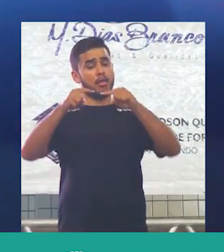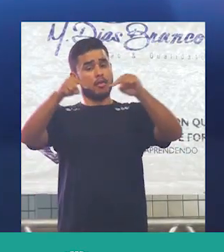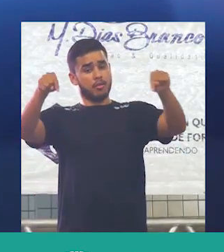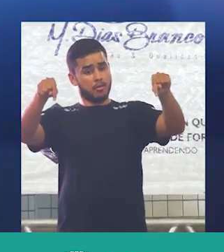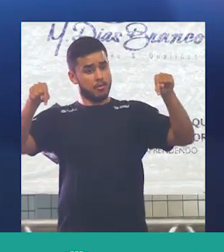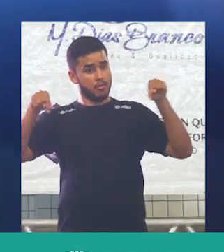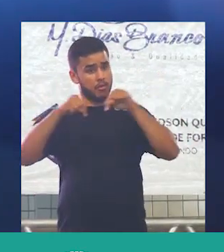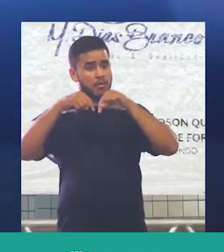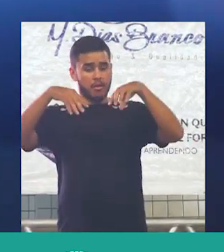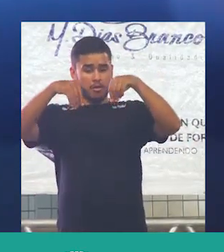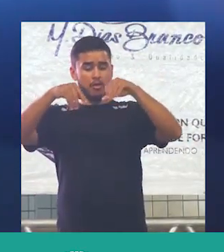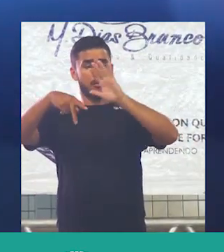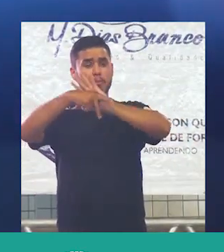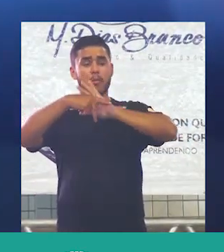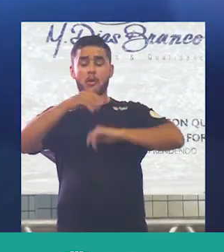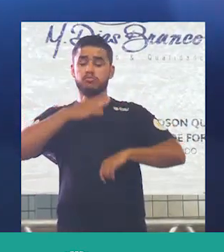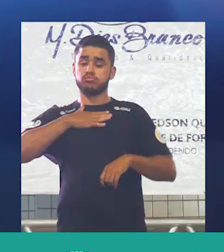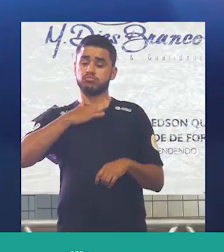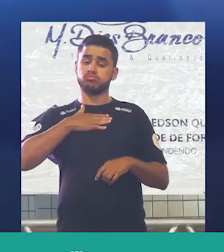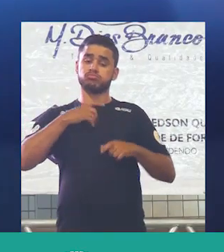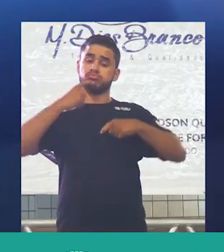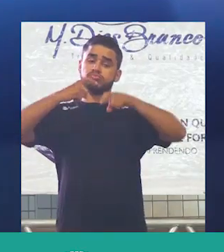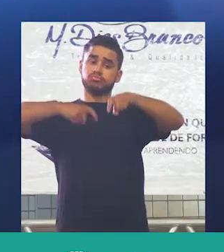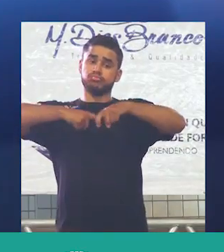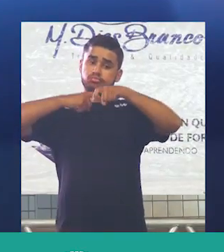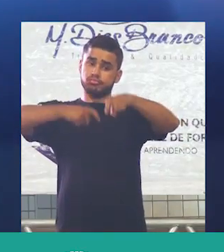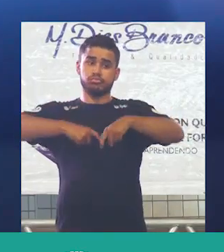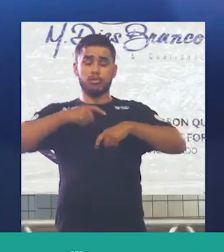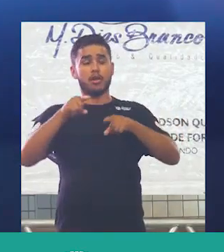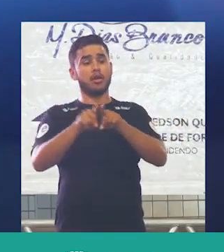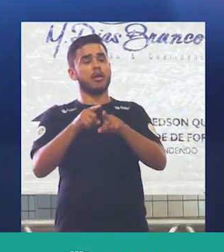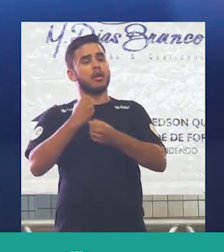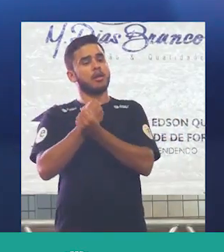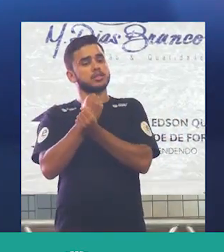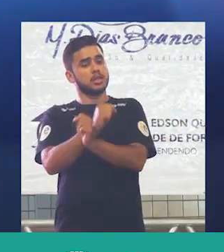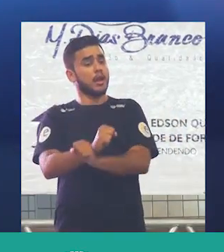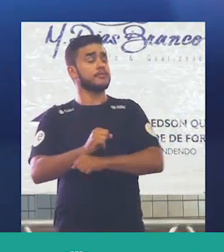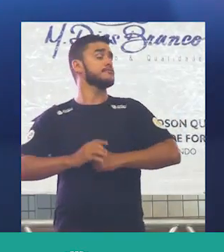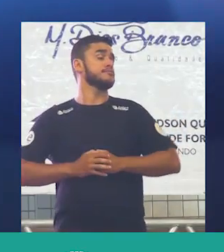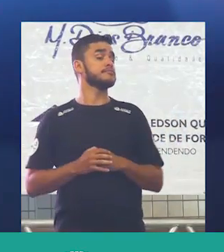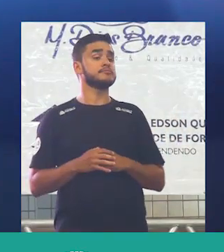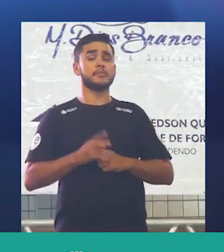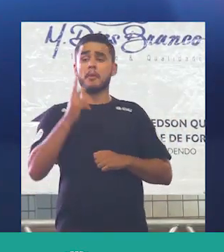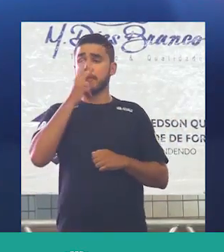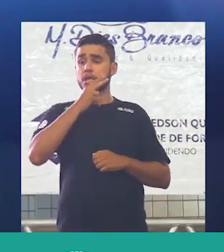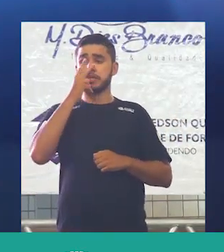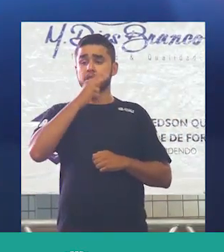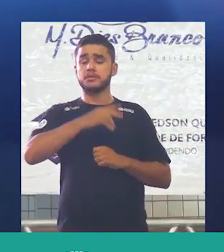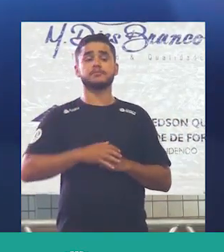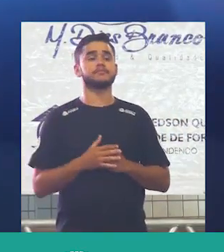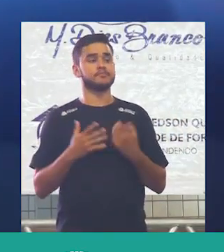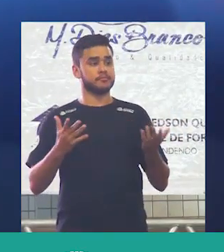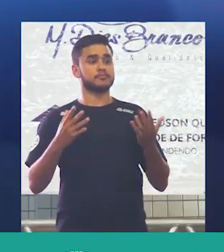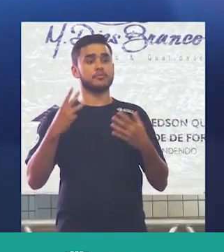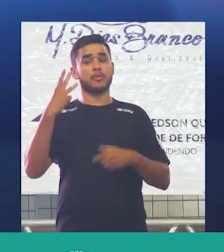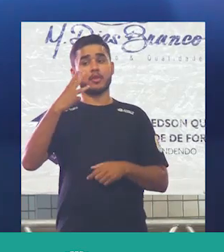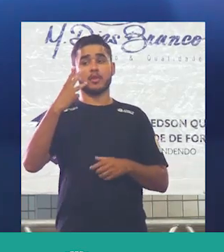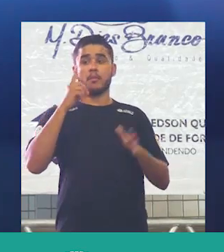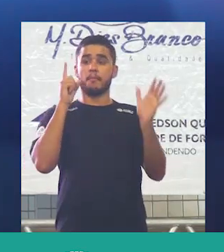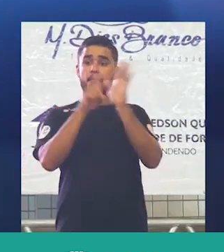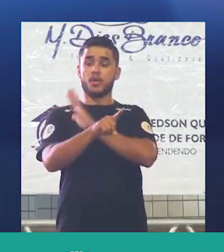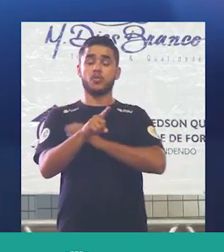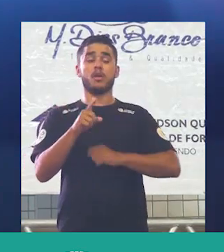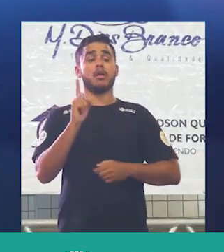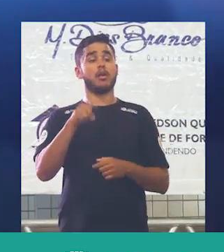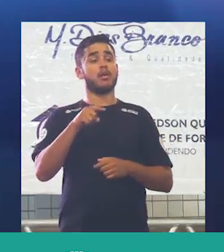latifúndio, baseada na monocultura, baseada na escravidão. Então, dessa forma, a nossa terceira questão é a